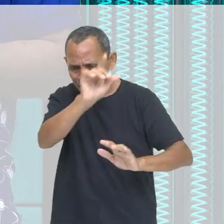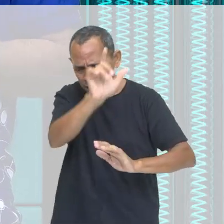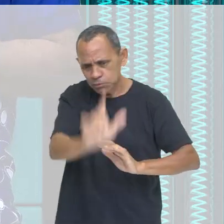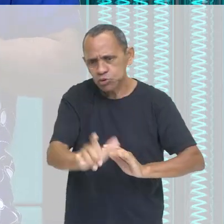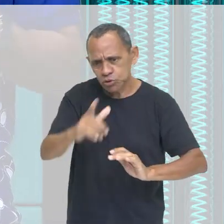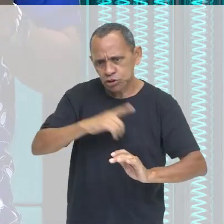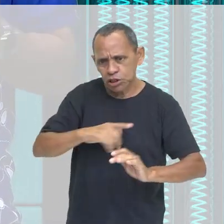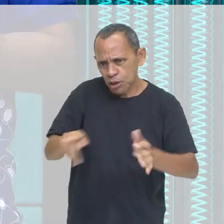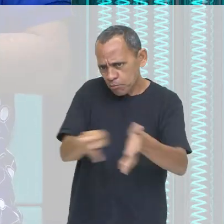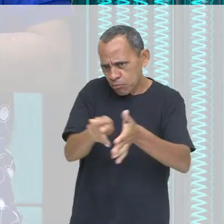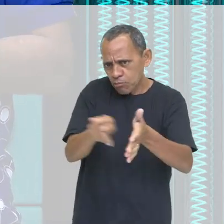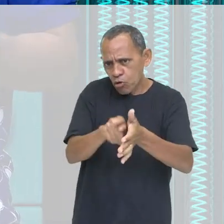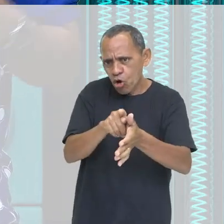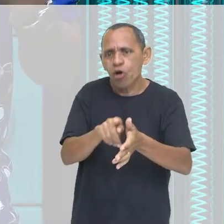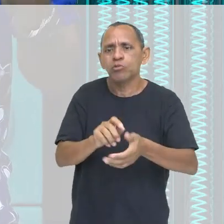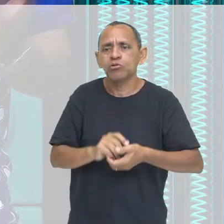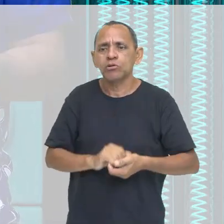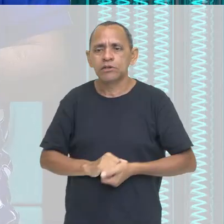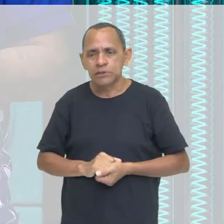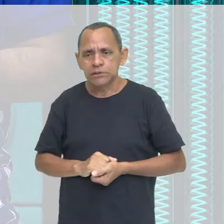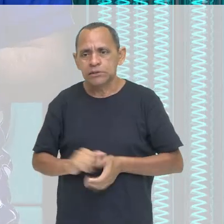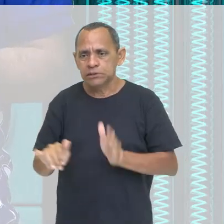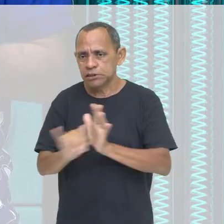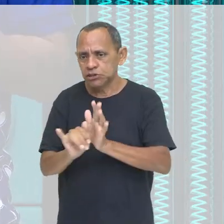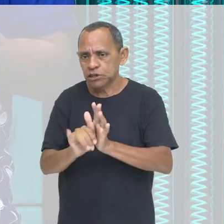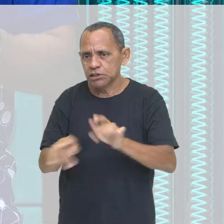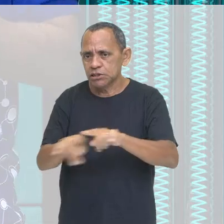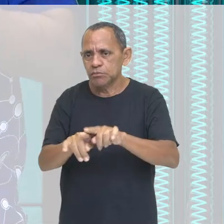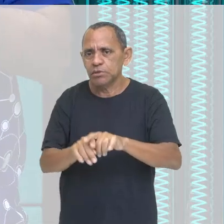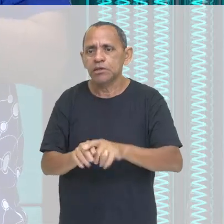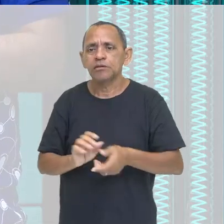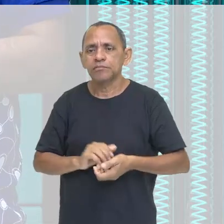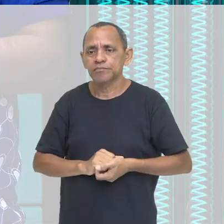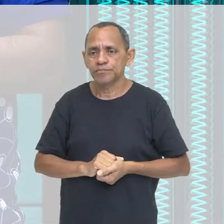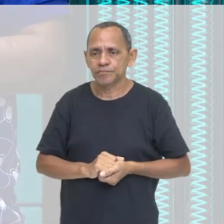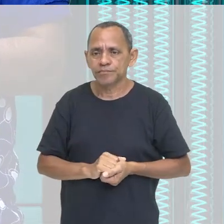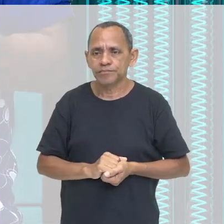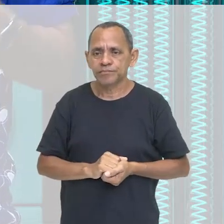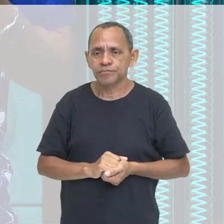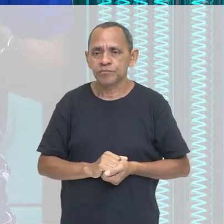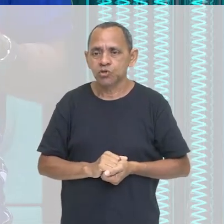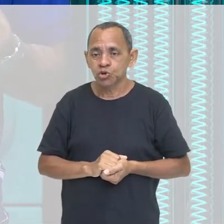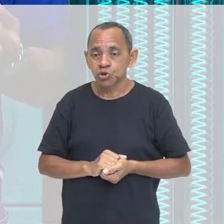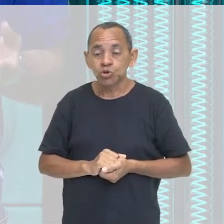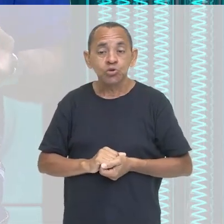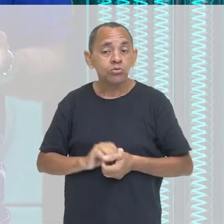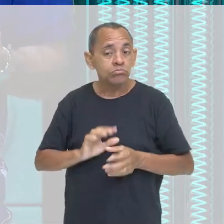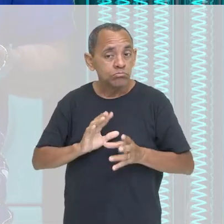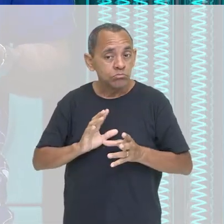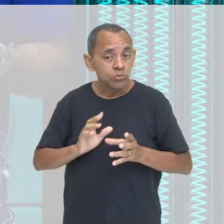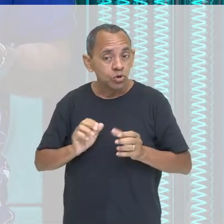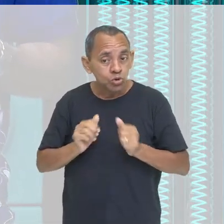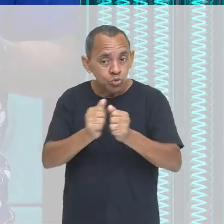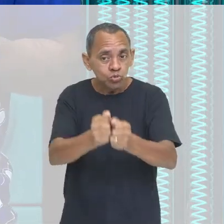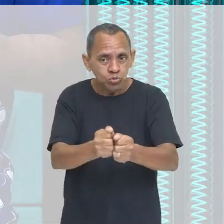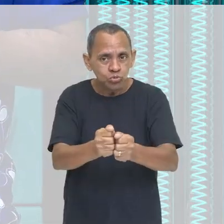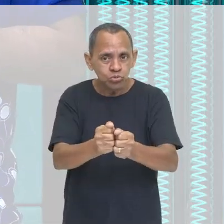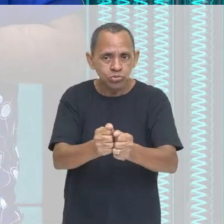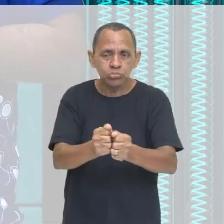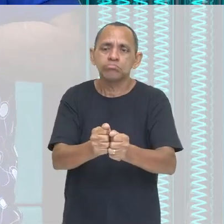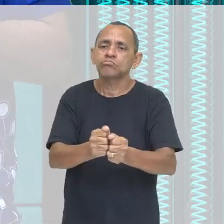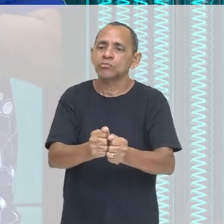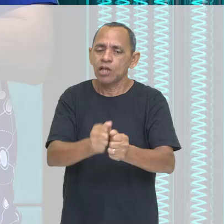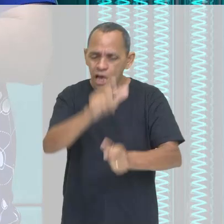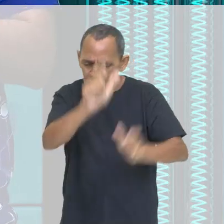com outros indivíduos, formamos também a identidade de um povo, né? O povo brasileiro tem a sua identidade, que,